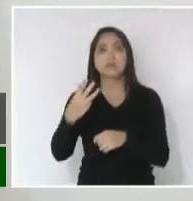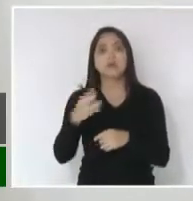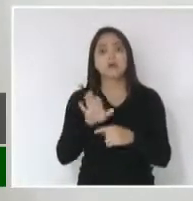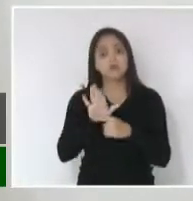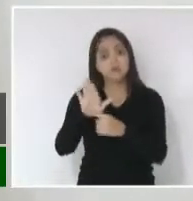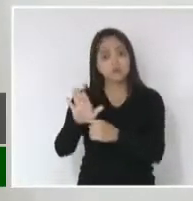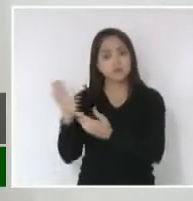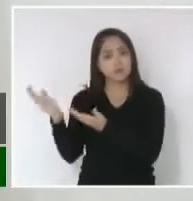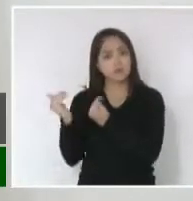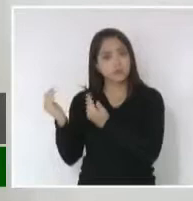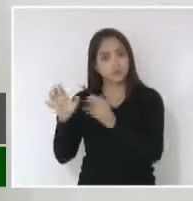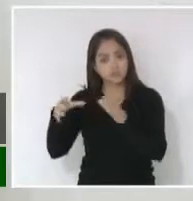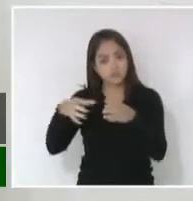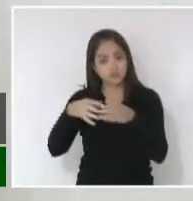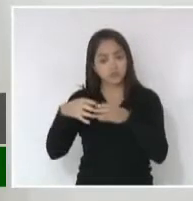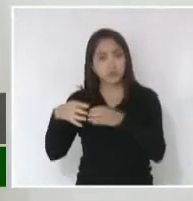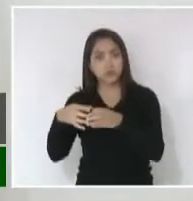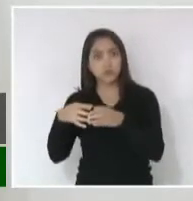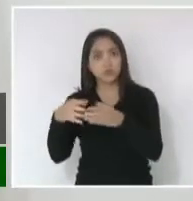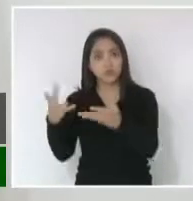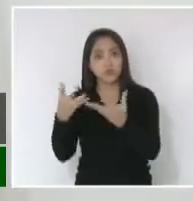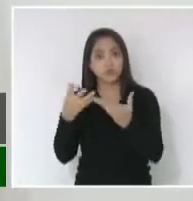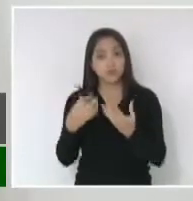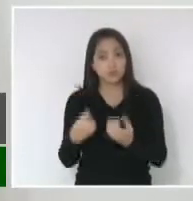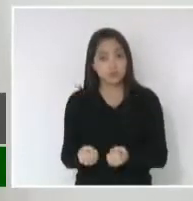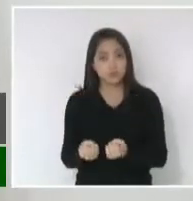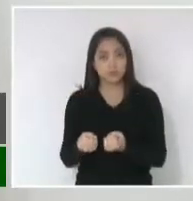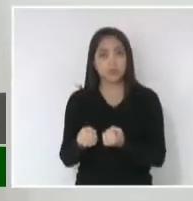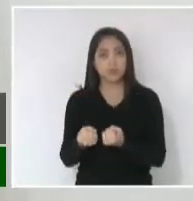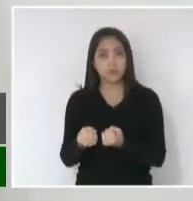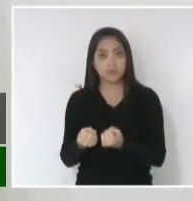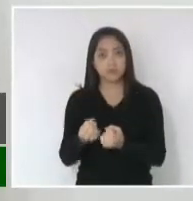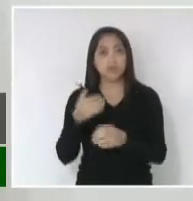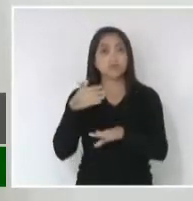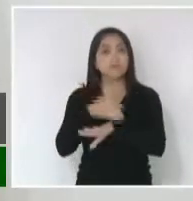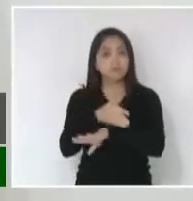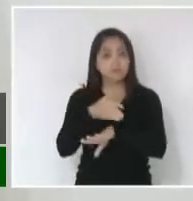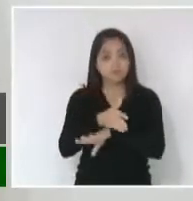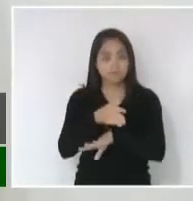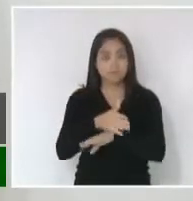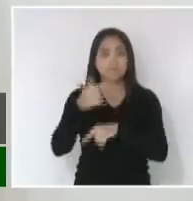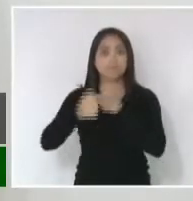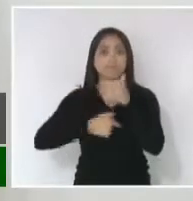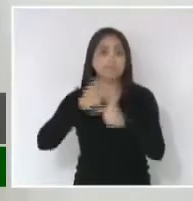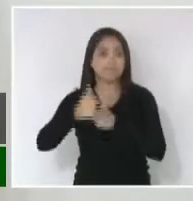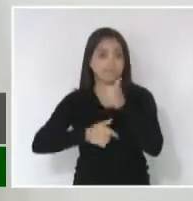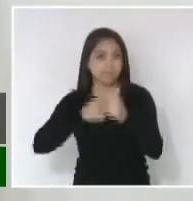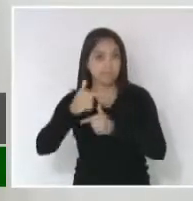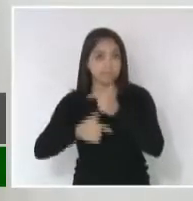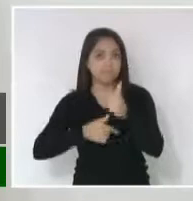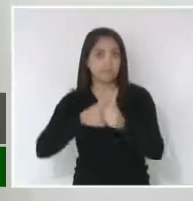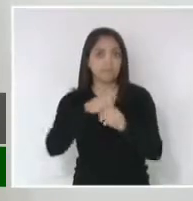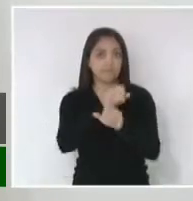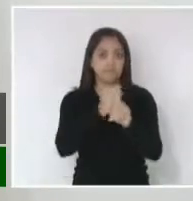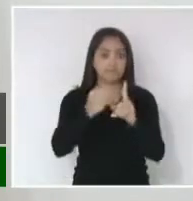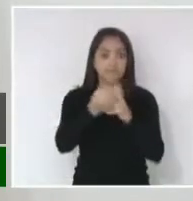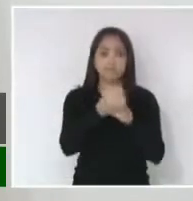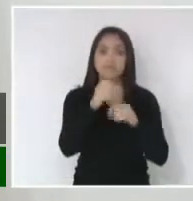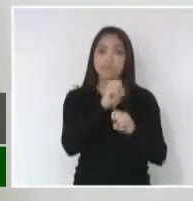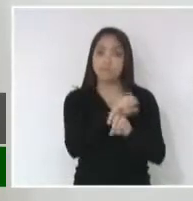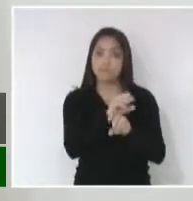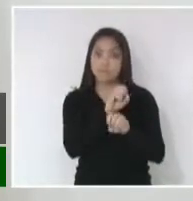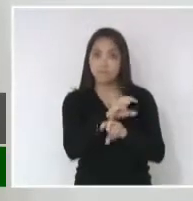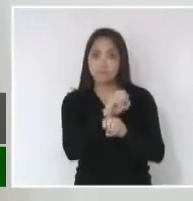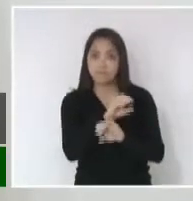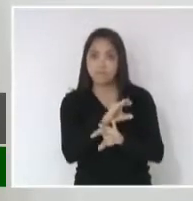adolescentes em serviços de acolhimento a participação em atividades socioeducativas que